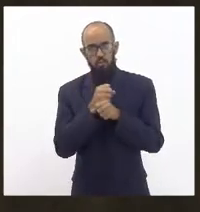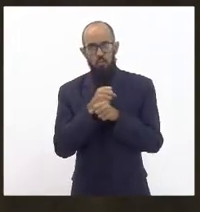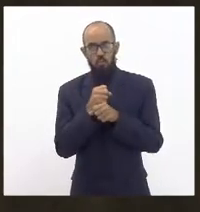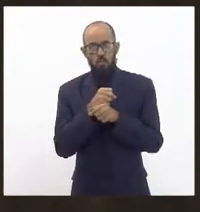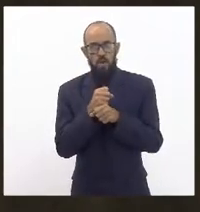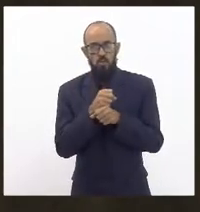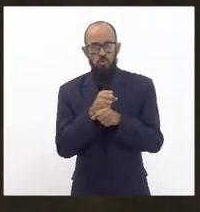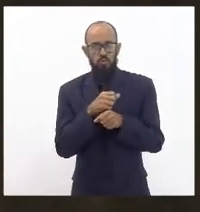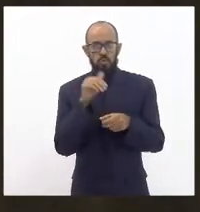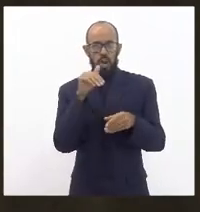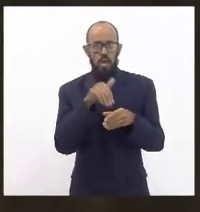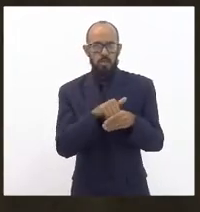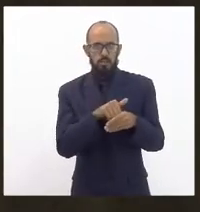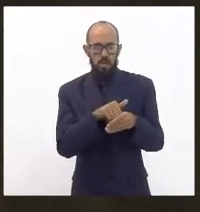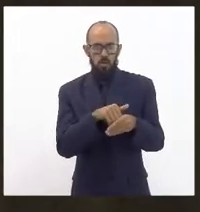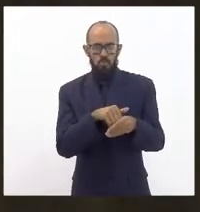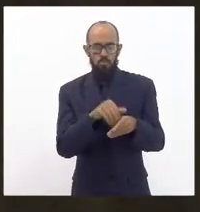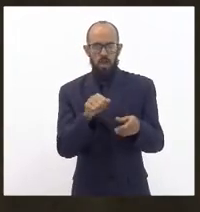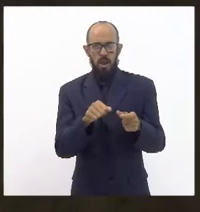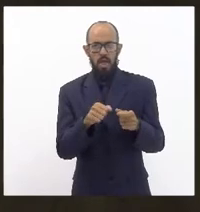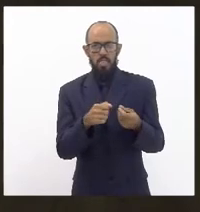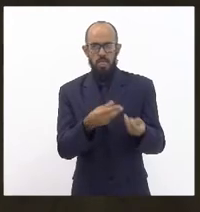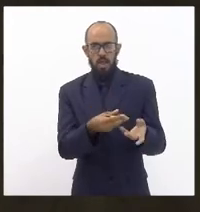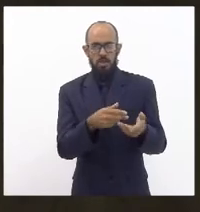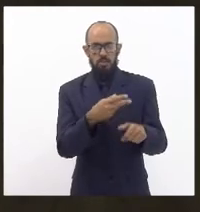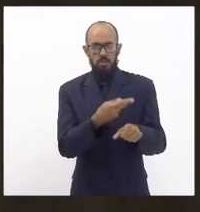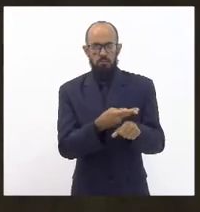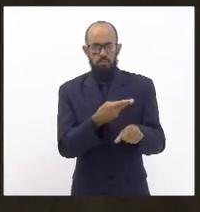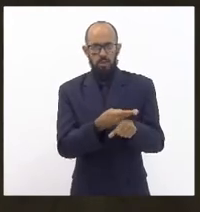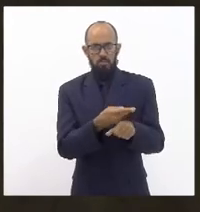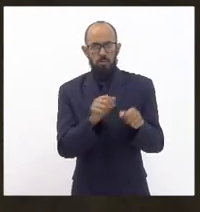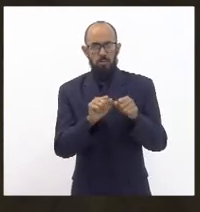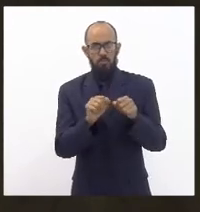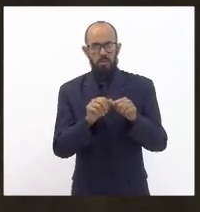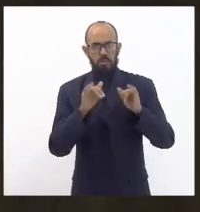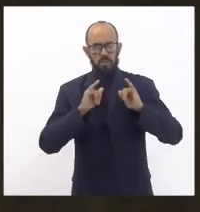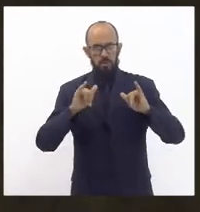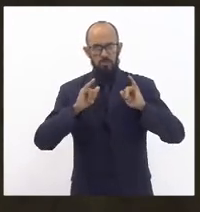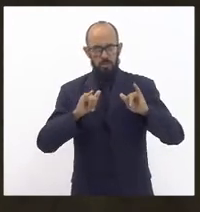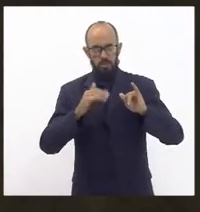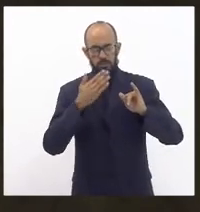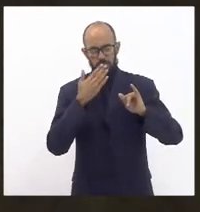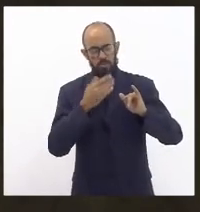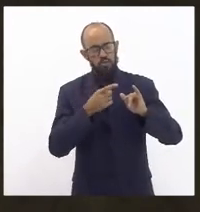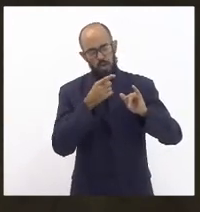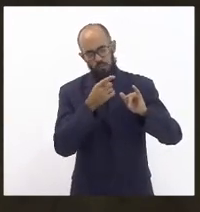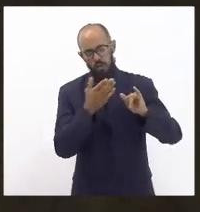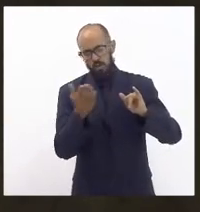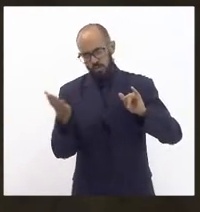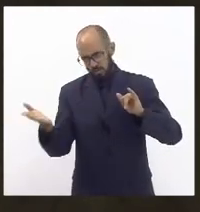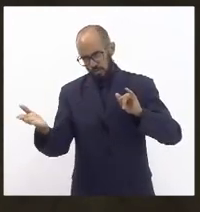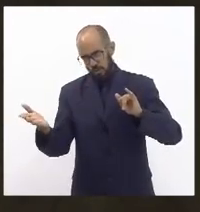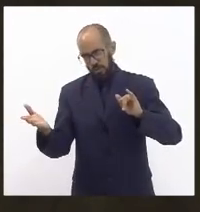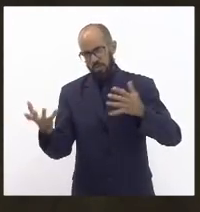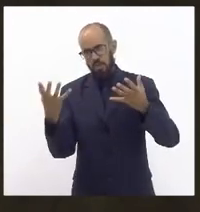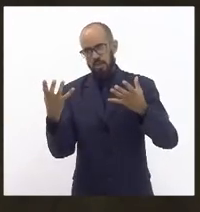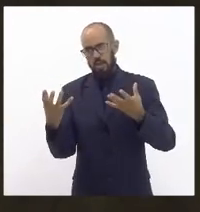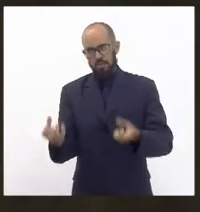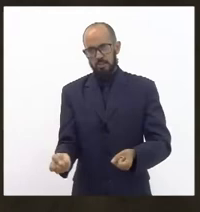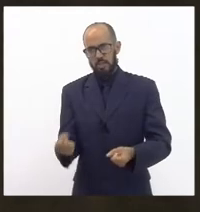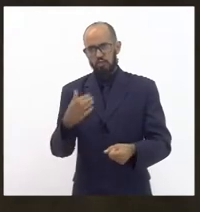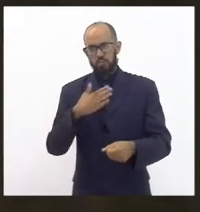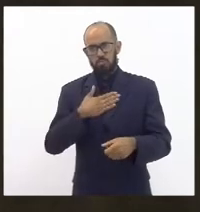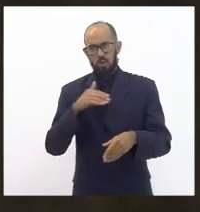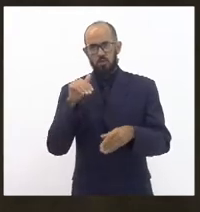conceder esse prêmio justamente para fazer uma campanha antecipada então pedir a vossa excelência que considere os meus os meus votos